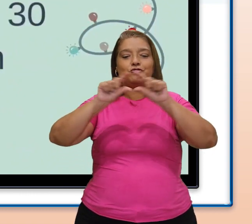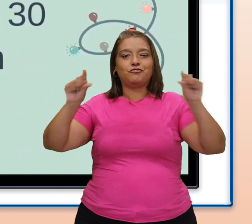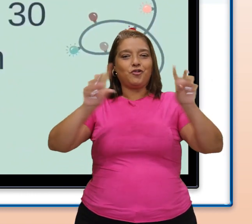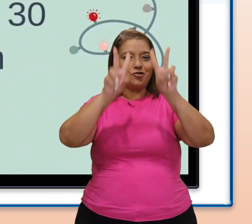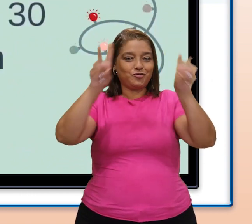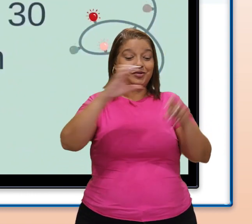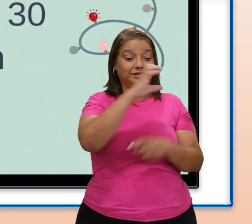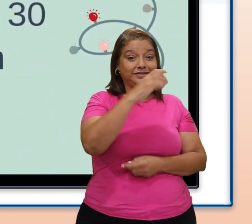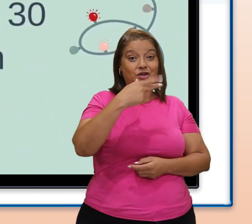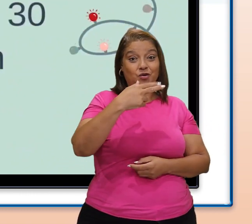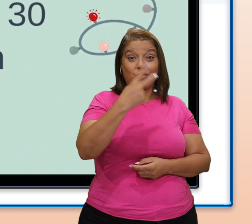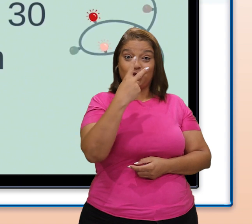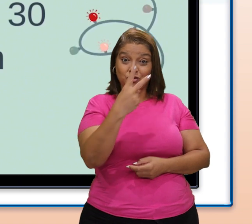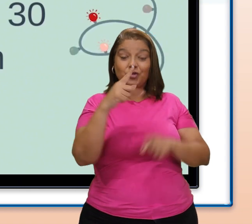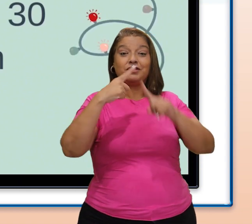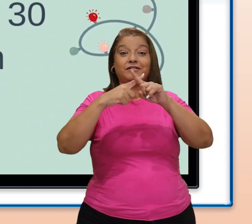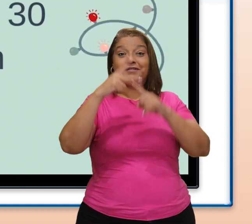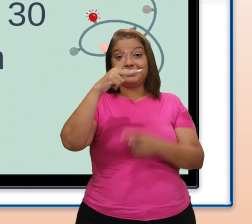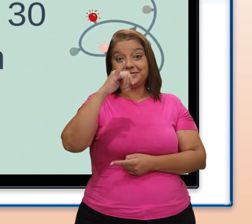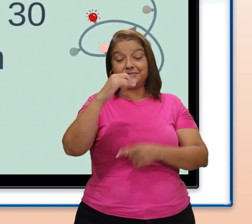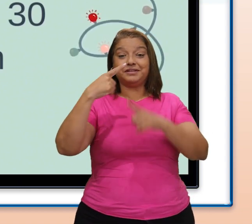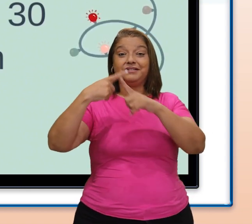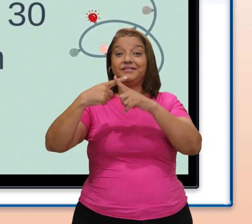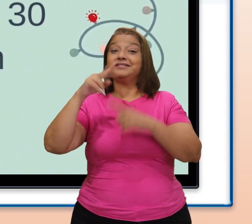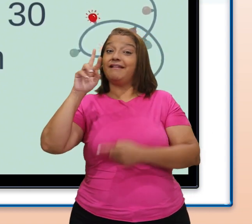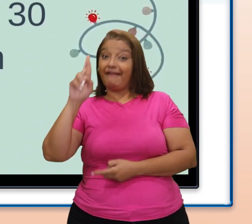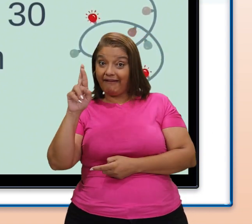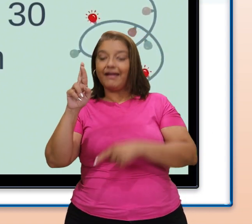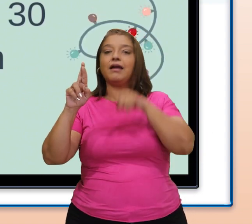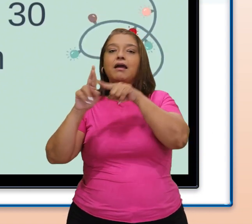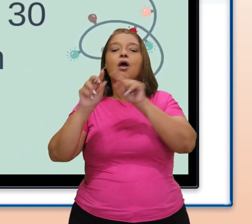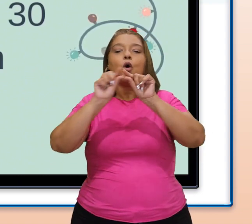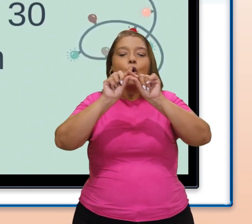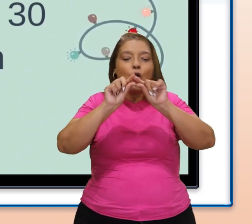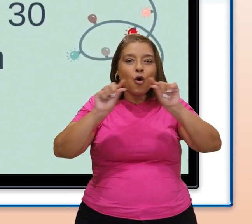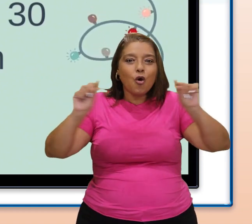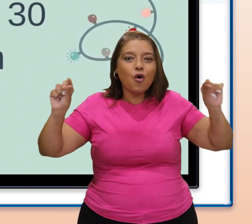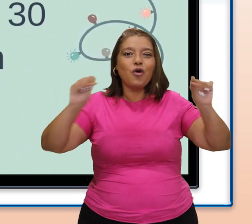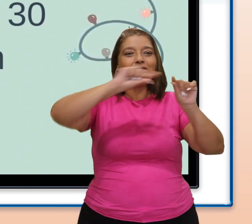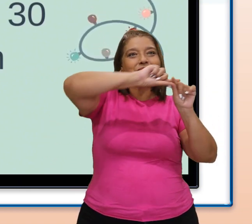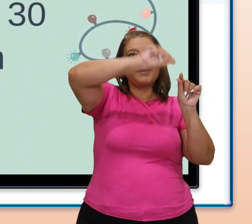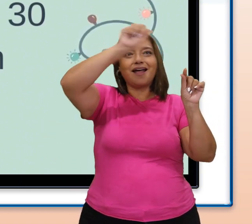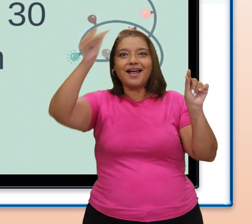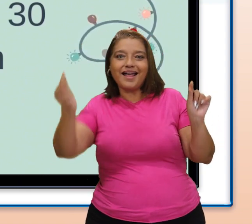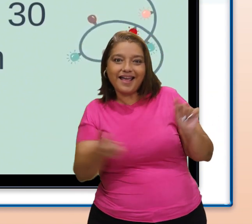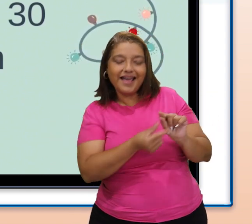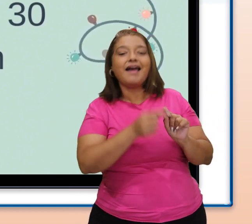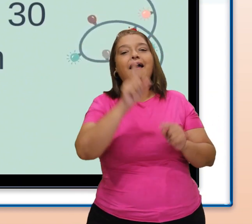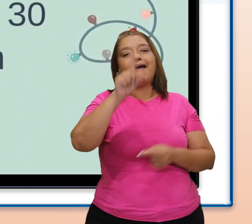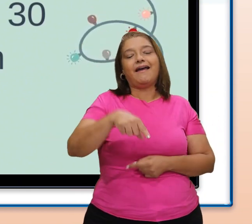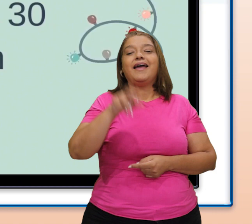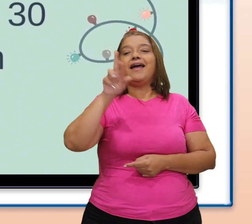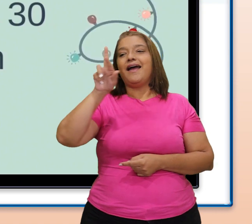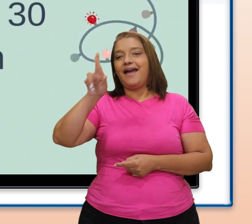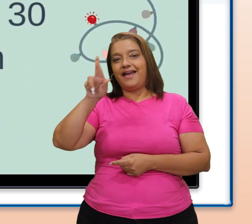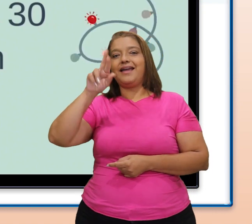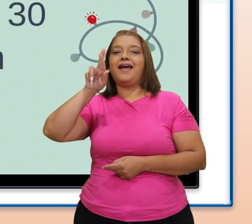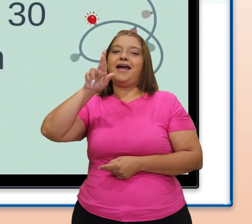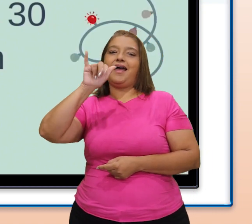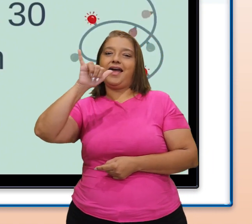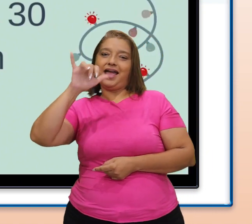fórmula C igual a 2 vezes π vezes R, onde C é o comprimento da circunferência e R é o